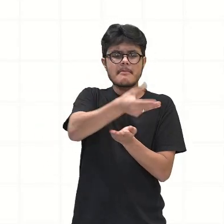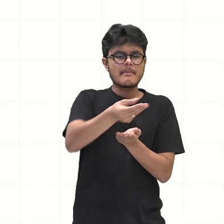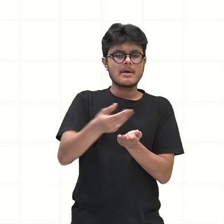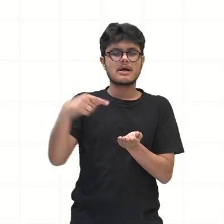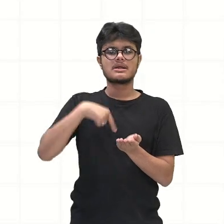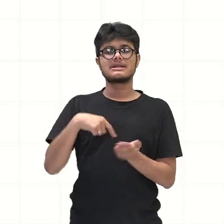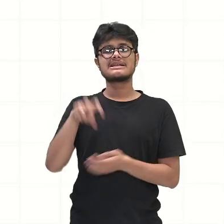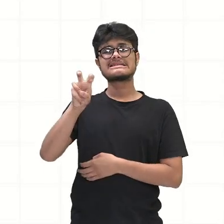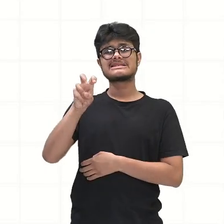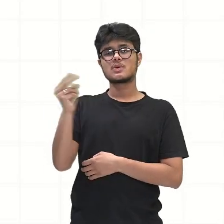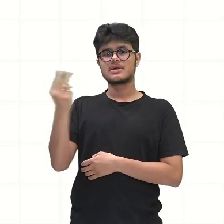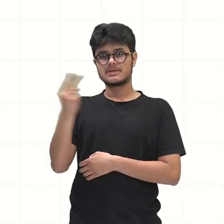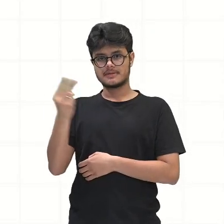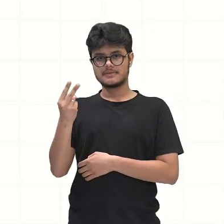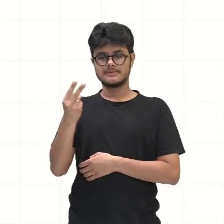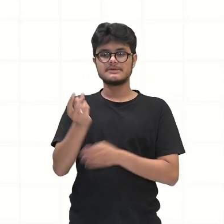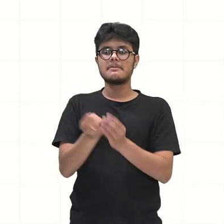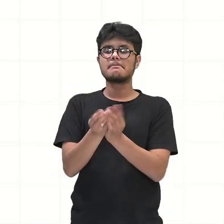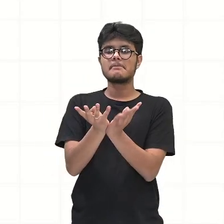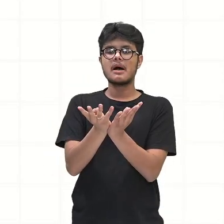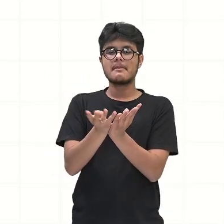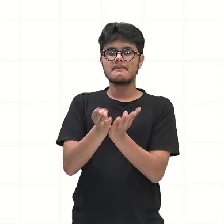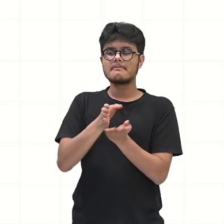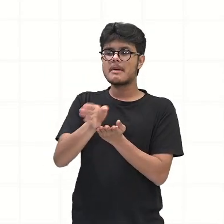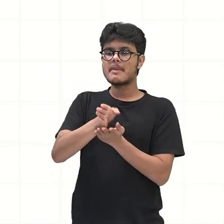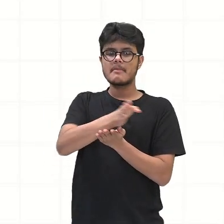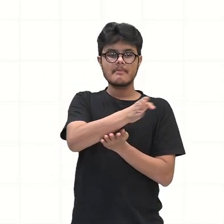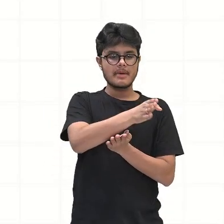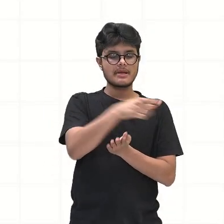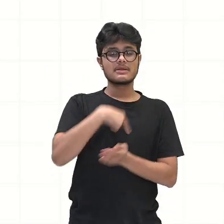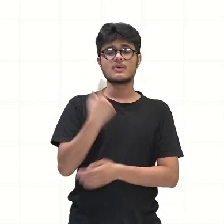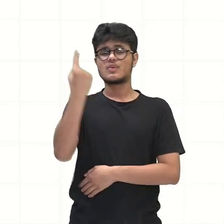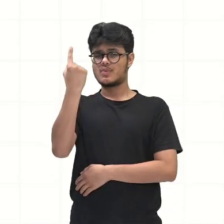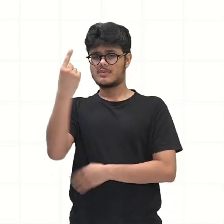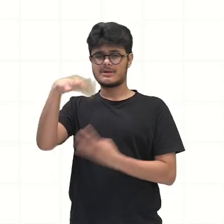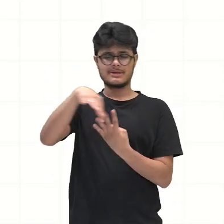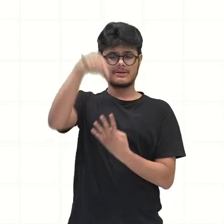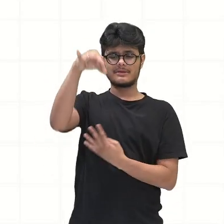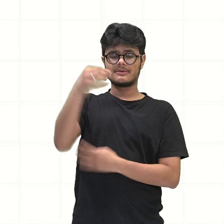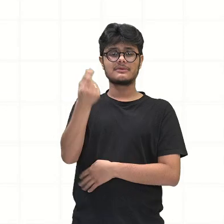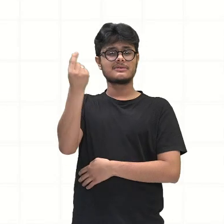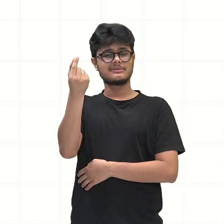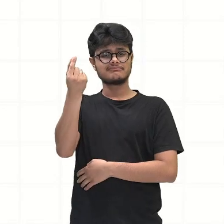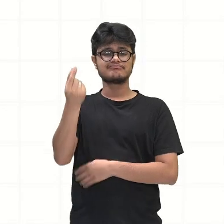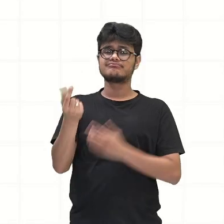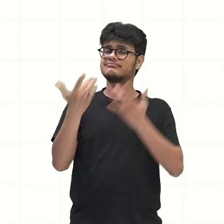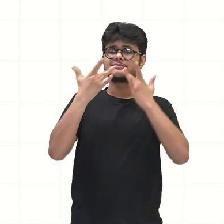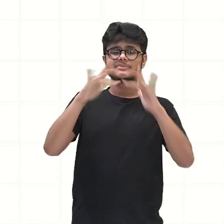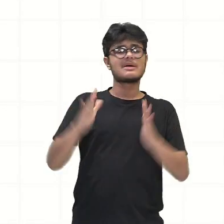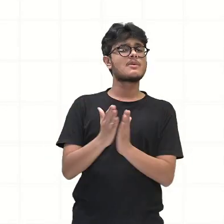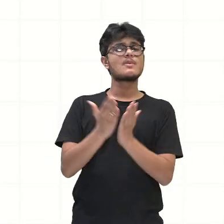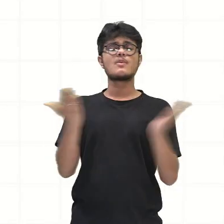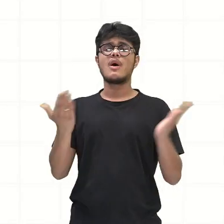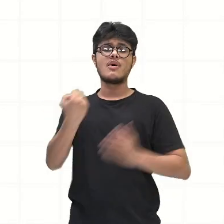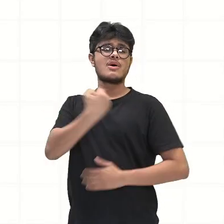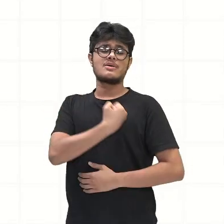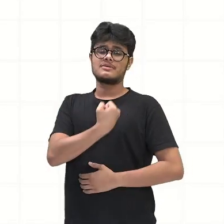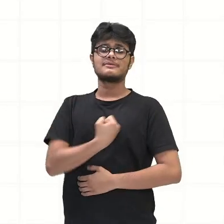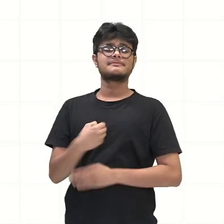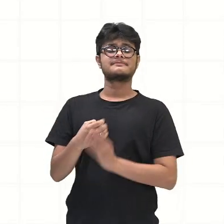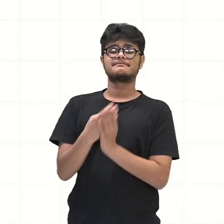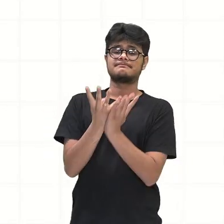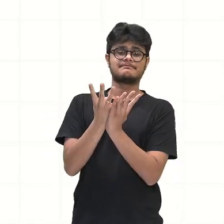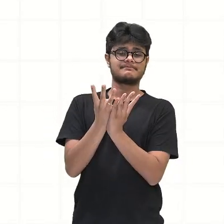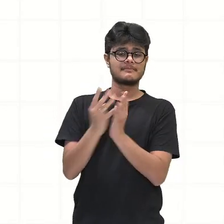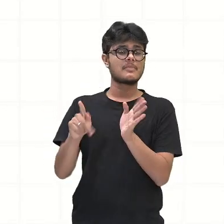aí 52 cartas, você vai sortear uma e também não pode afirmar com certeza qual será a